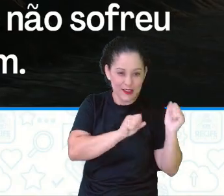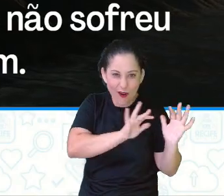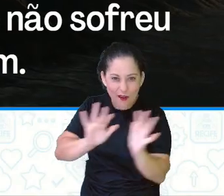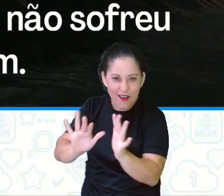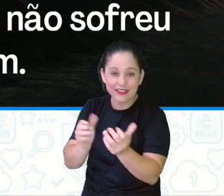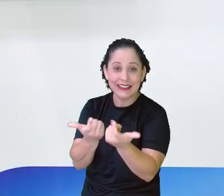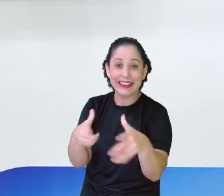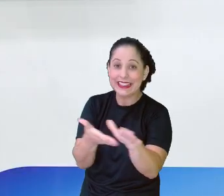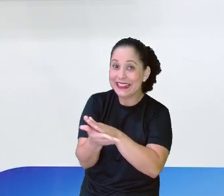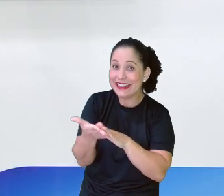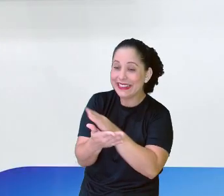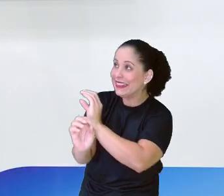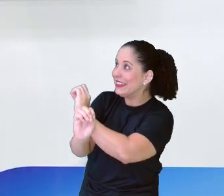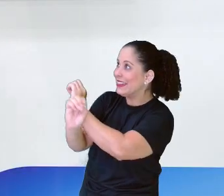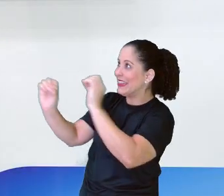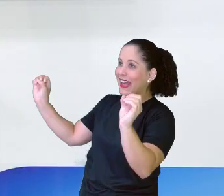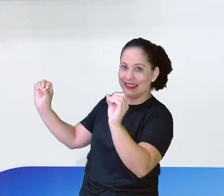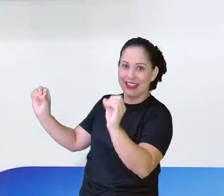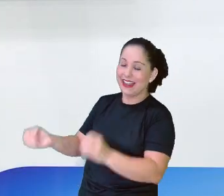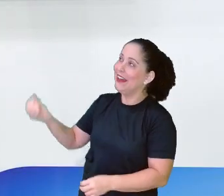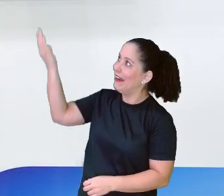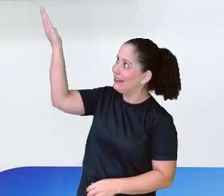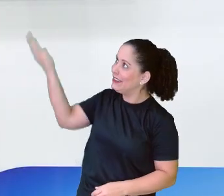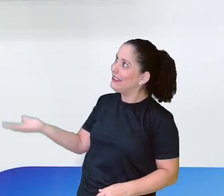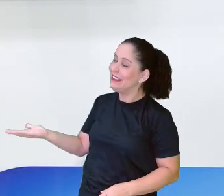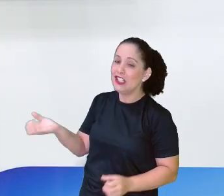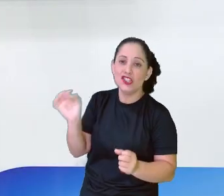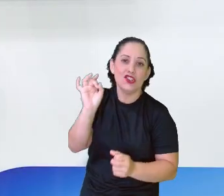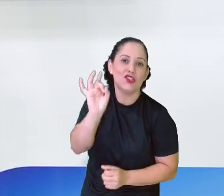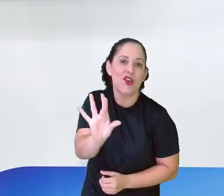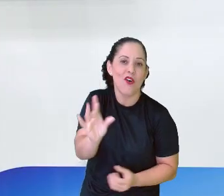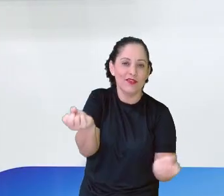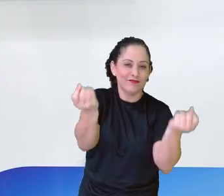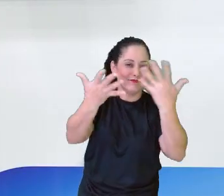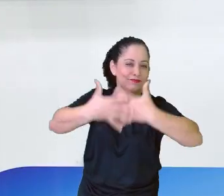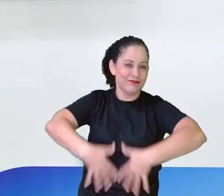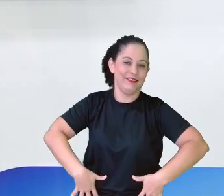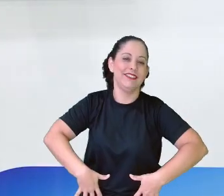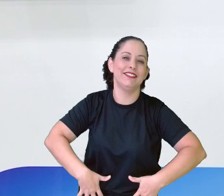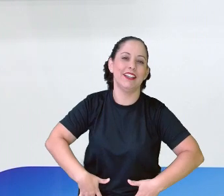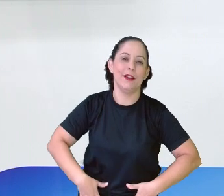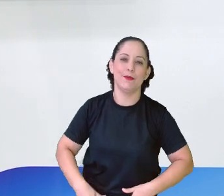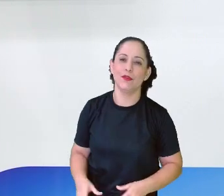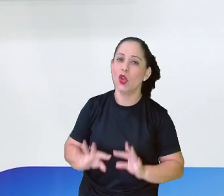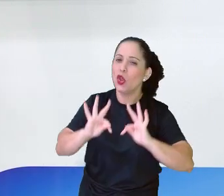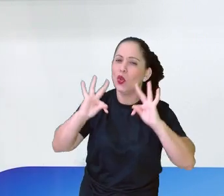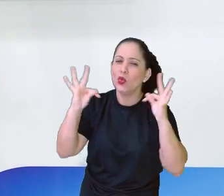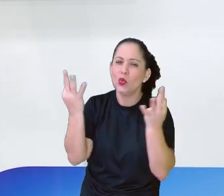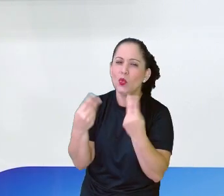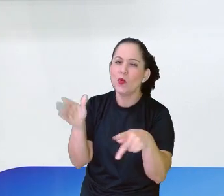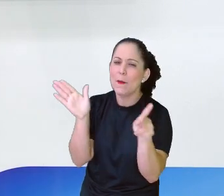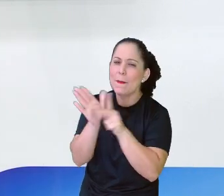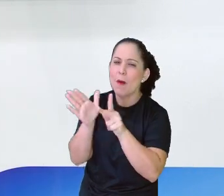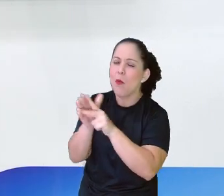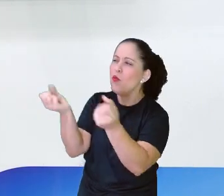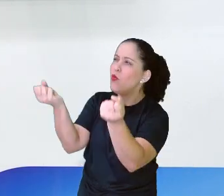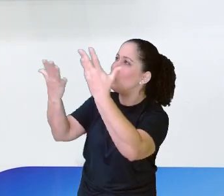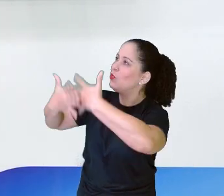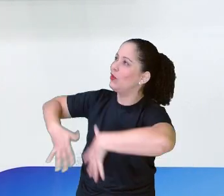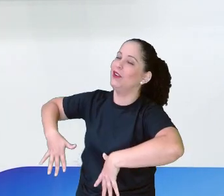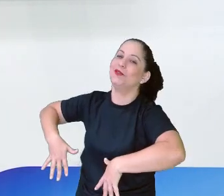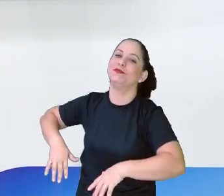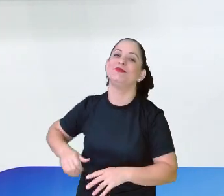Mauricéia. Sério? Nessa imagem aqui a gente não tá vendo ninguém. Tá todo mundo, se tiver, tá escondidinho